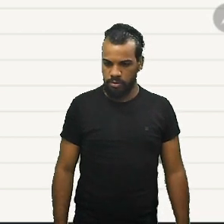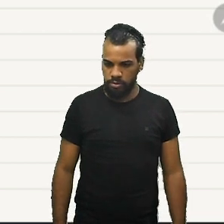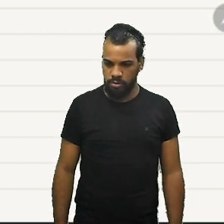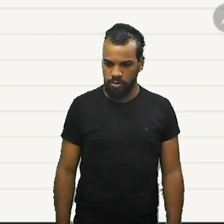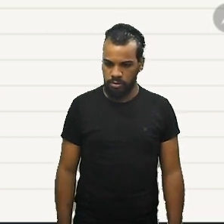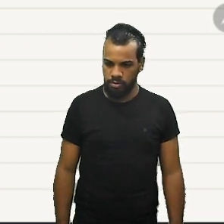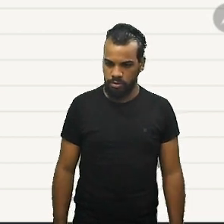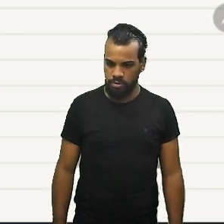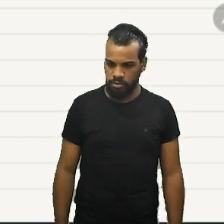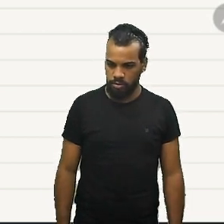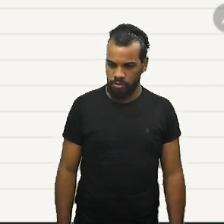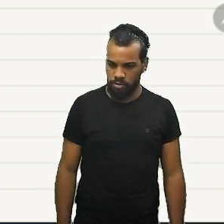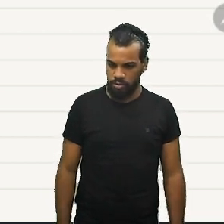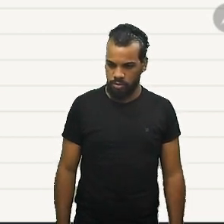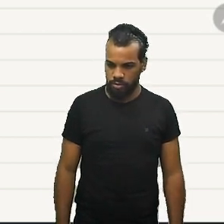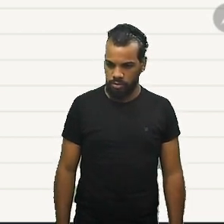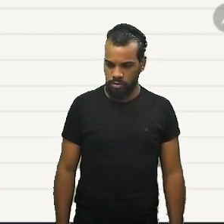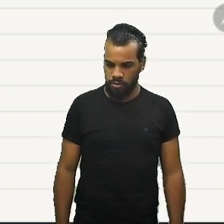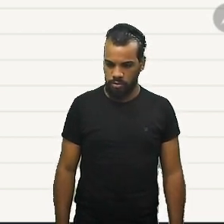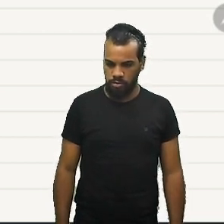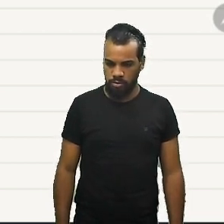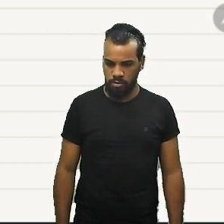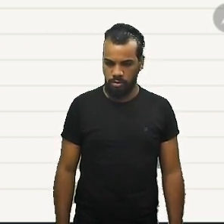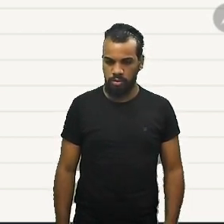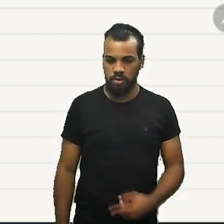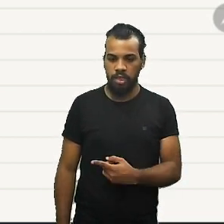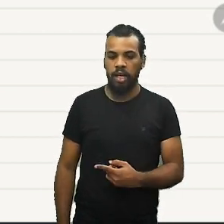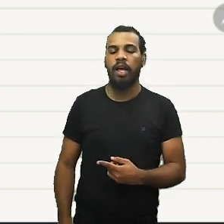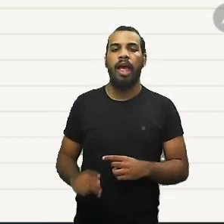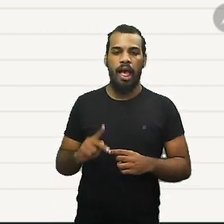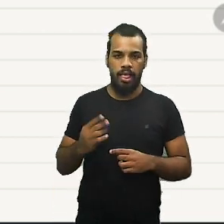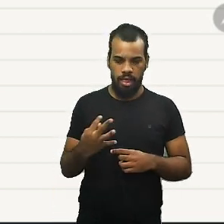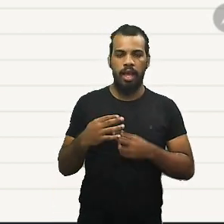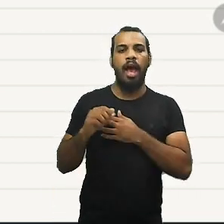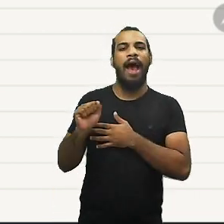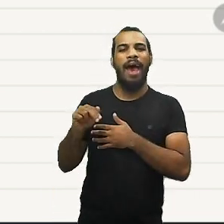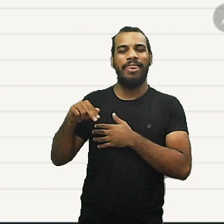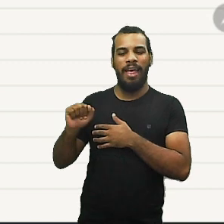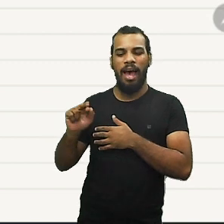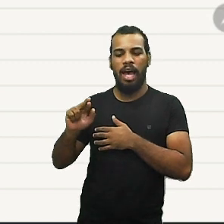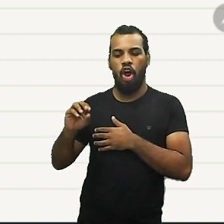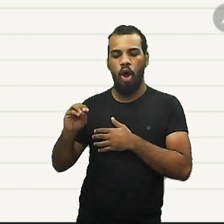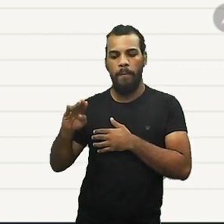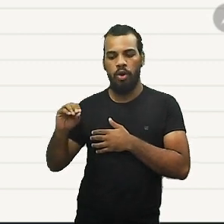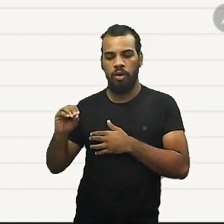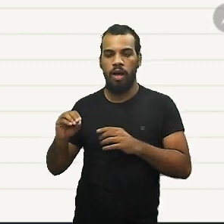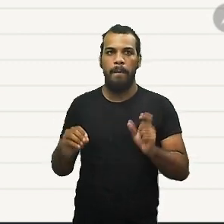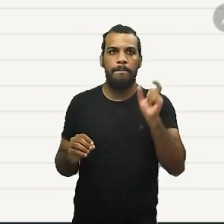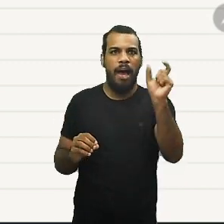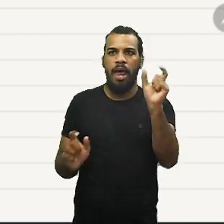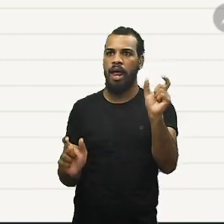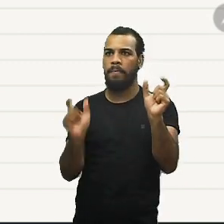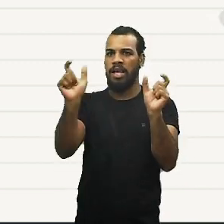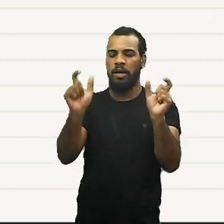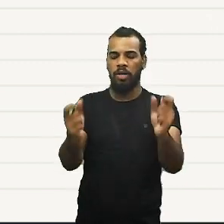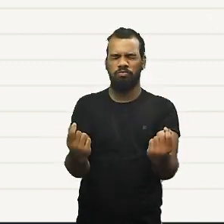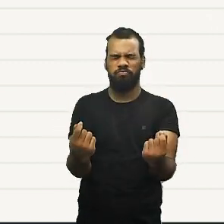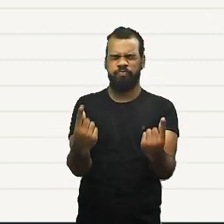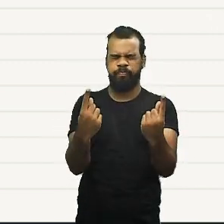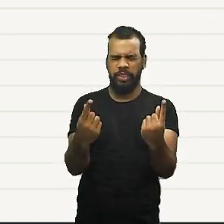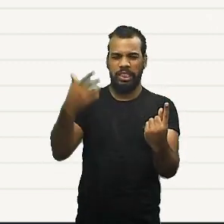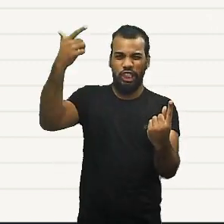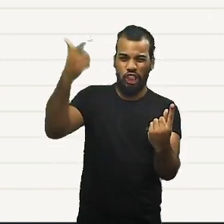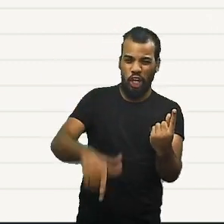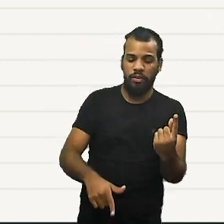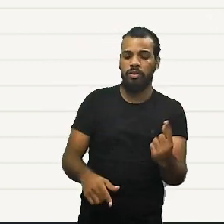anaeróbio. Ele é um ser vivo heterótrofo e anaeróbio. Mas você pode estar se perguntando, lá vem Andrei com essas palavras feias aí. Mas assim, Andrei, o que é